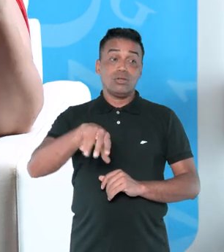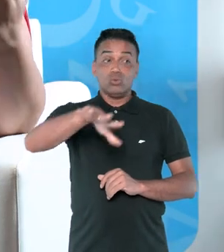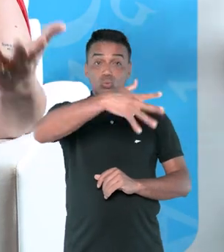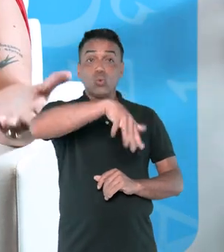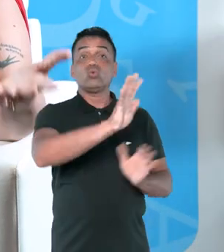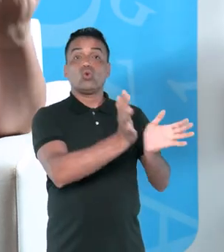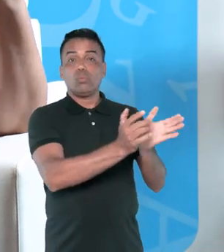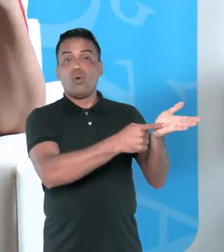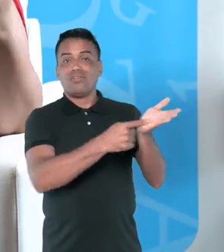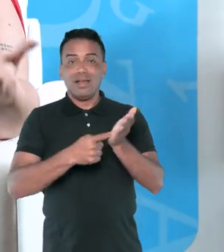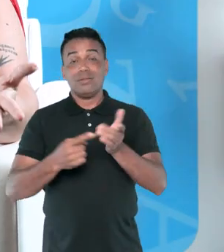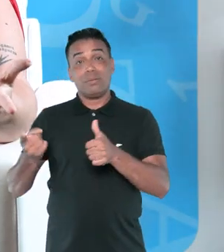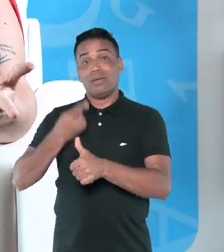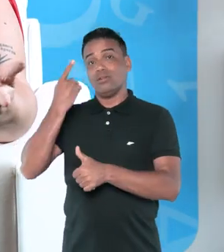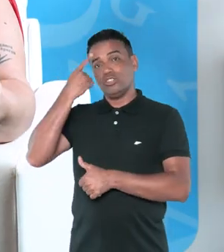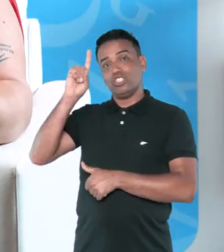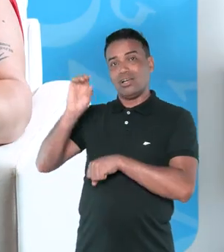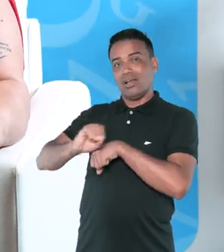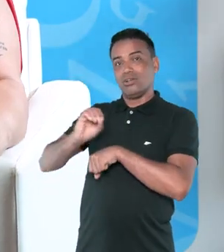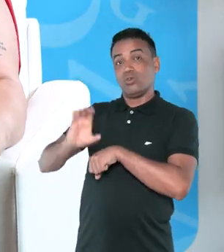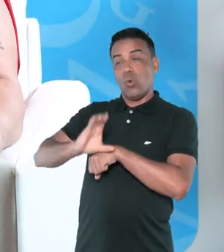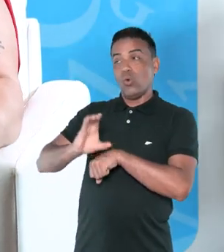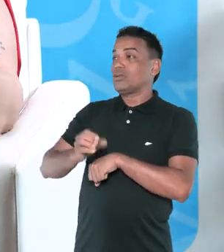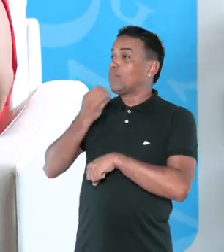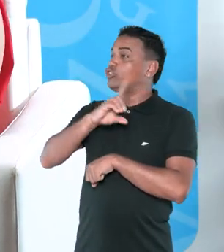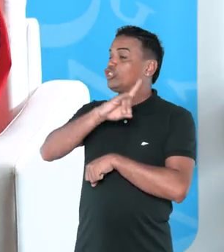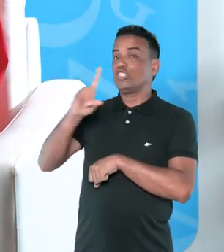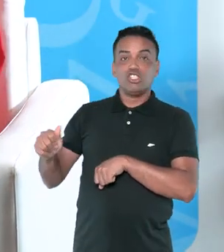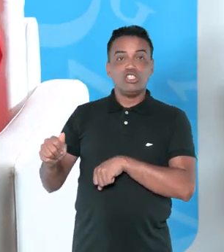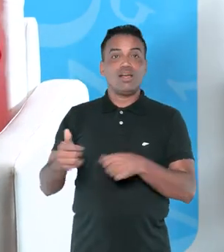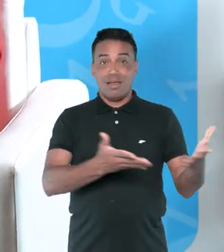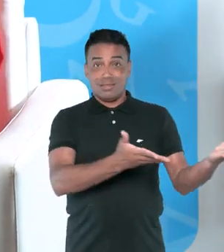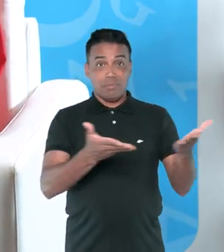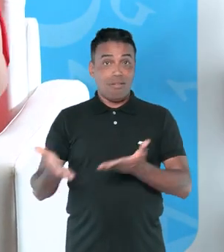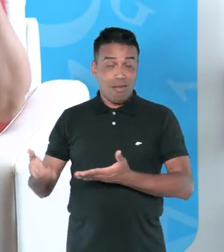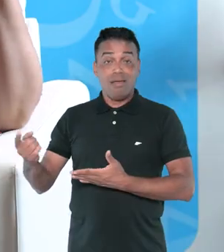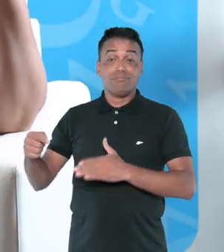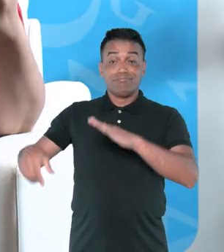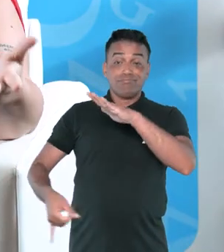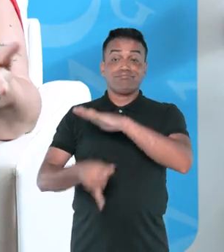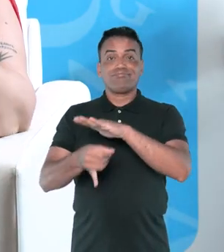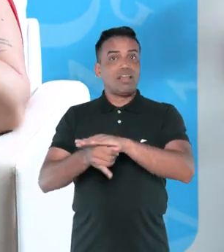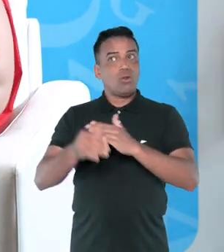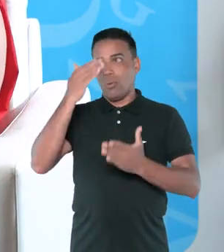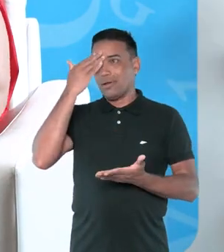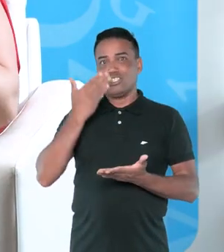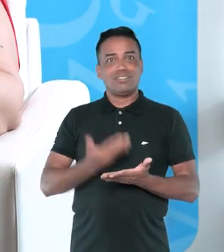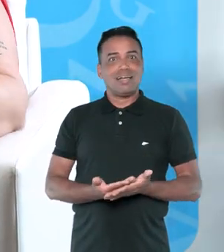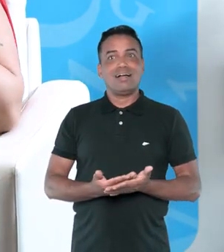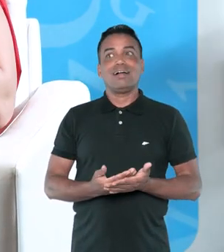convidado, então chegou lá no primeiro dia de aula, ele disse, bom dia, a gente recebeu ele lá embaixo, eu não acreditava, a Ana